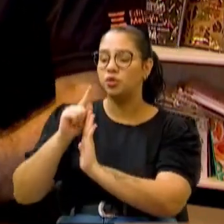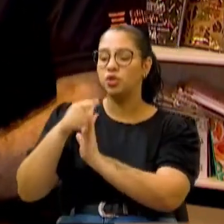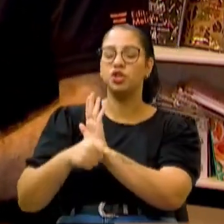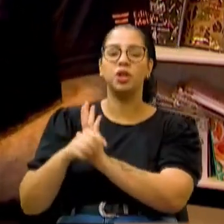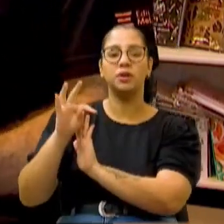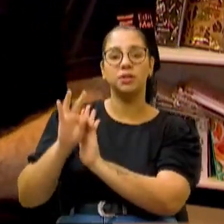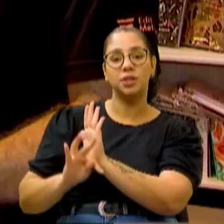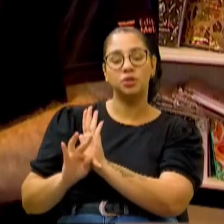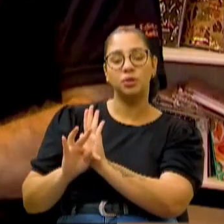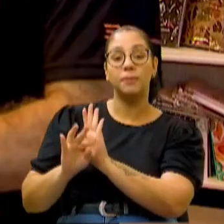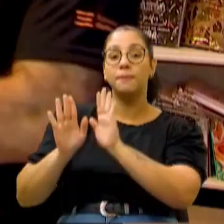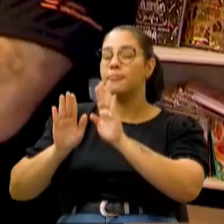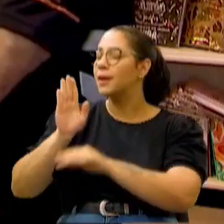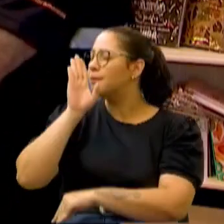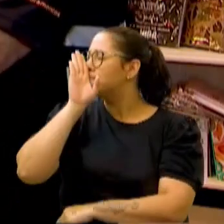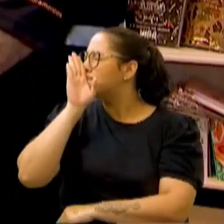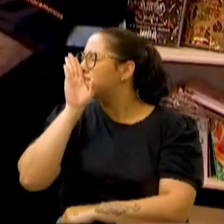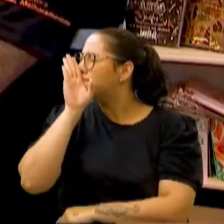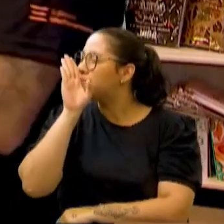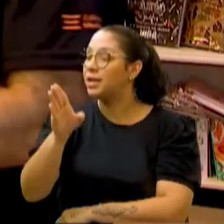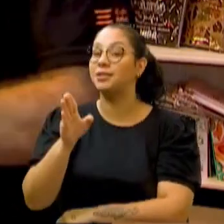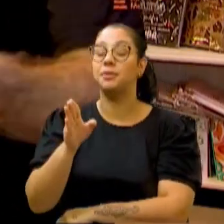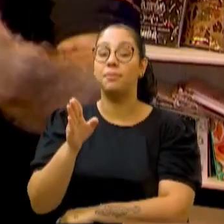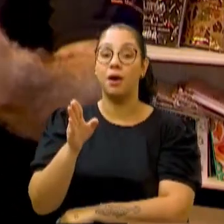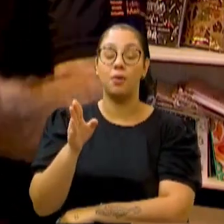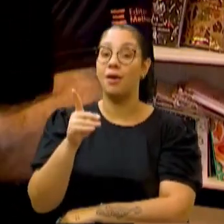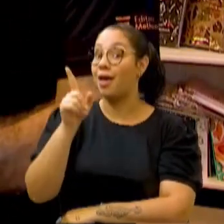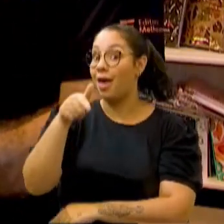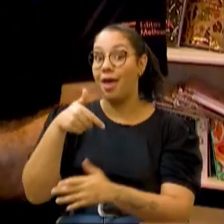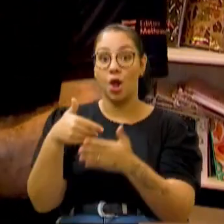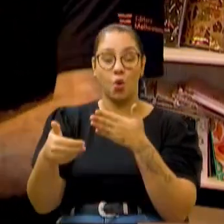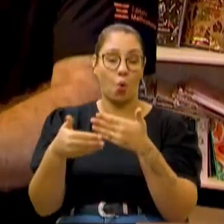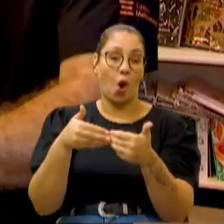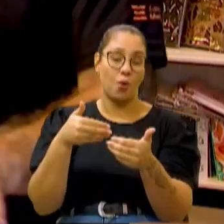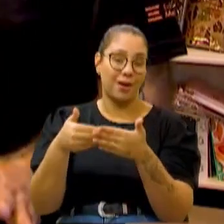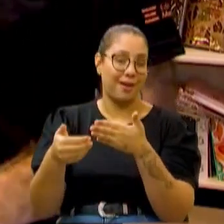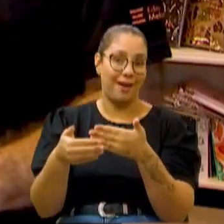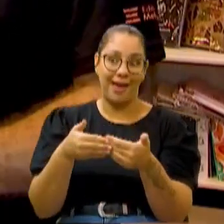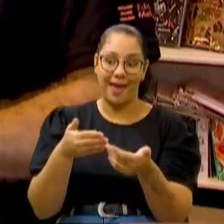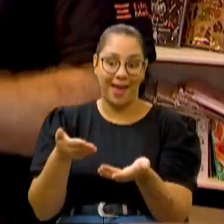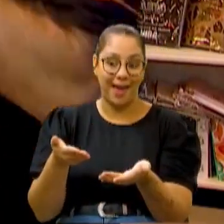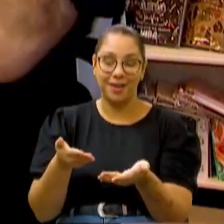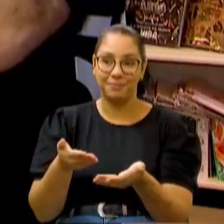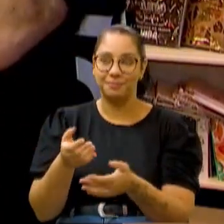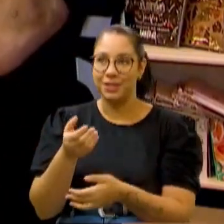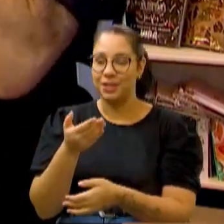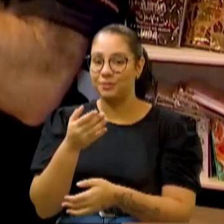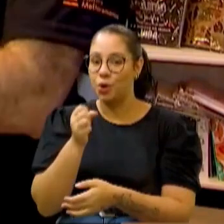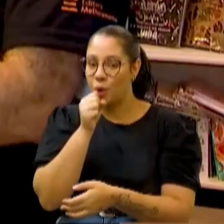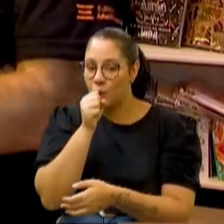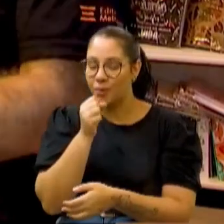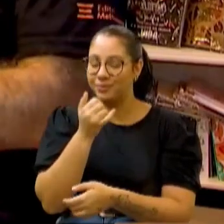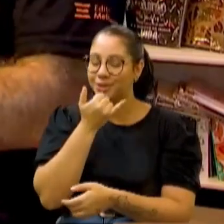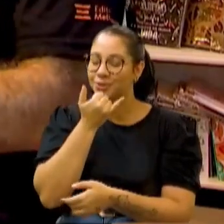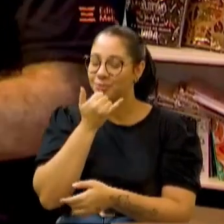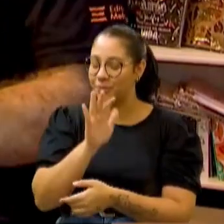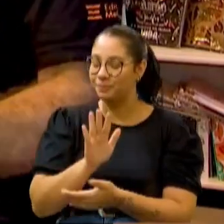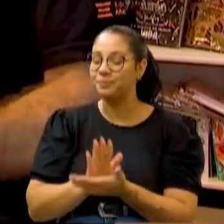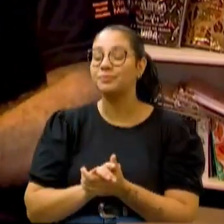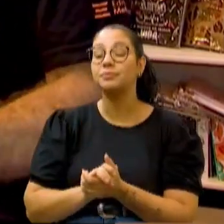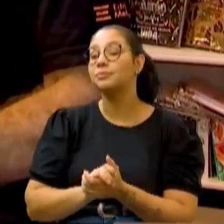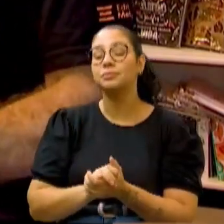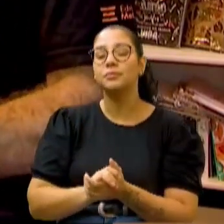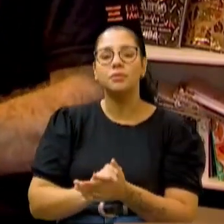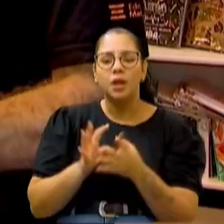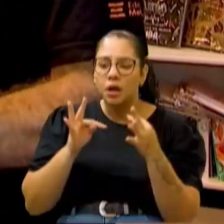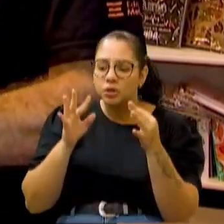gênero literário. Mas o mais importante, André, e eu acho que isso se aplica a qualquer, qualquer ponto